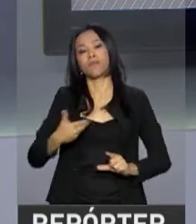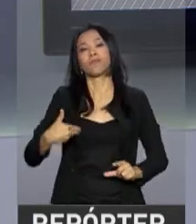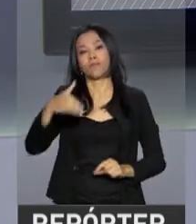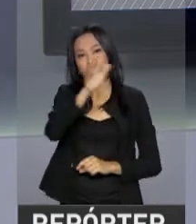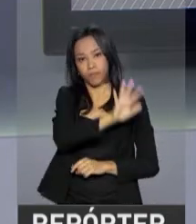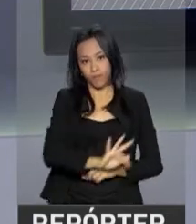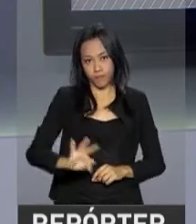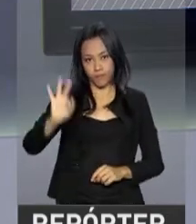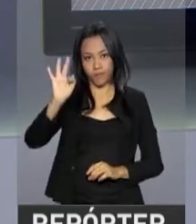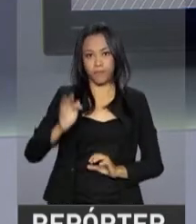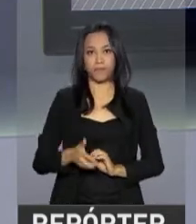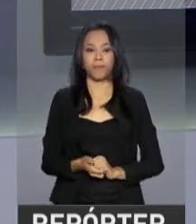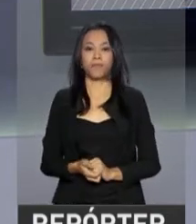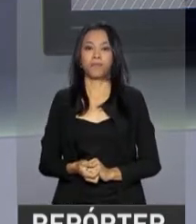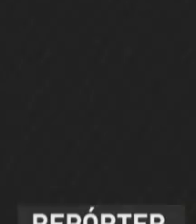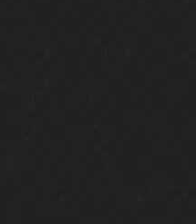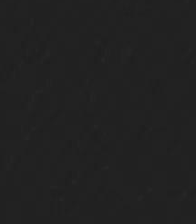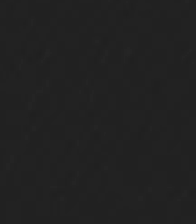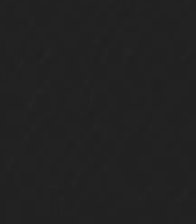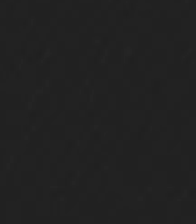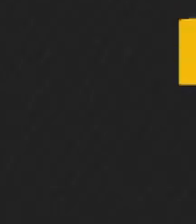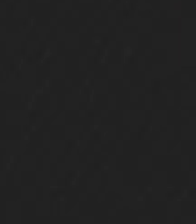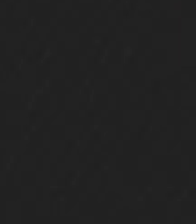nbr a tv do governo federal